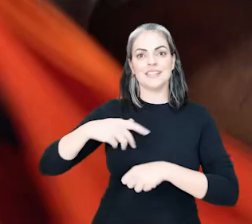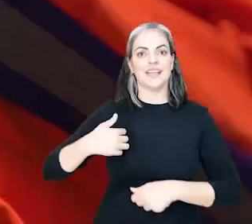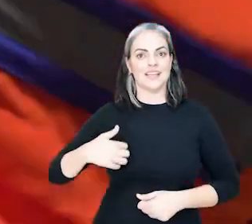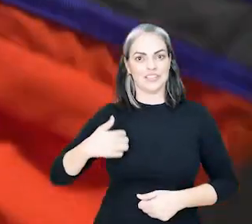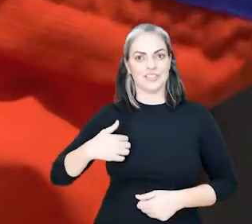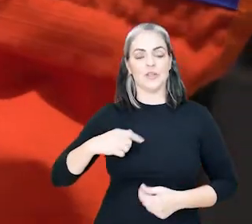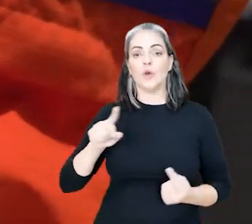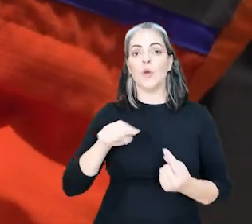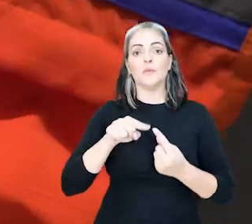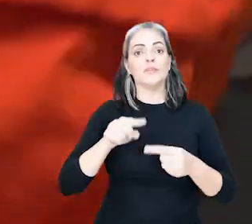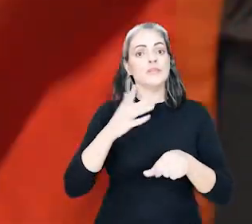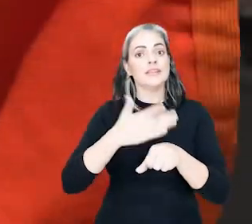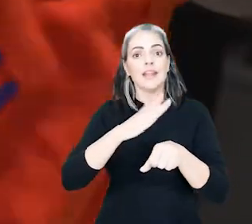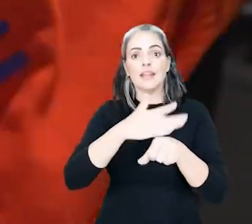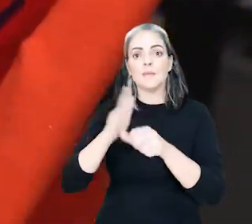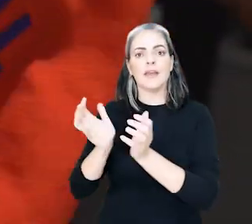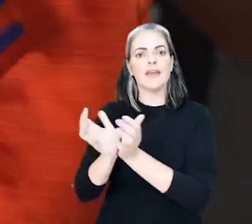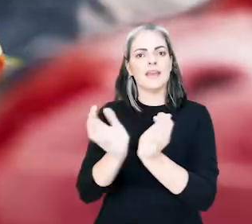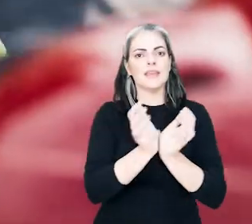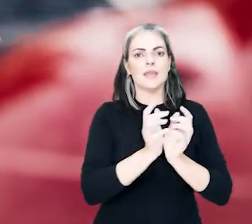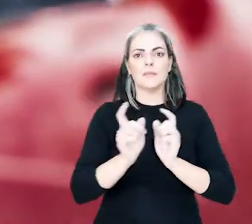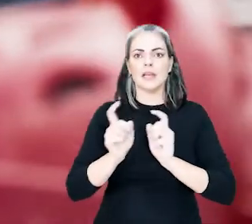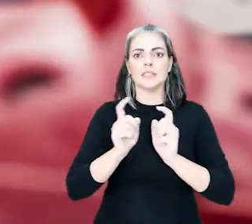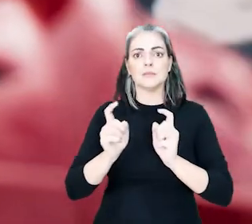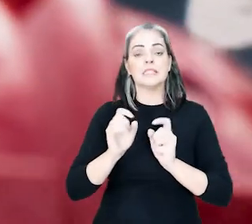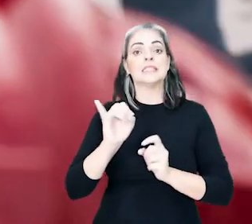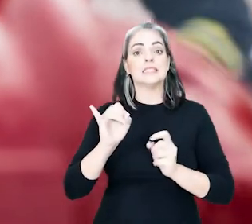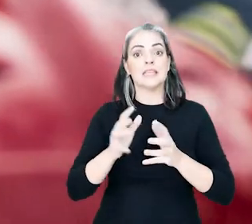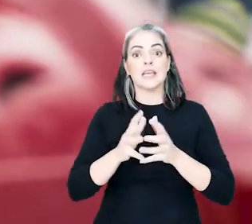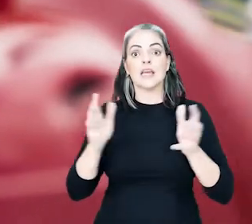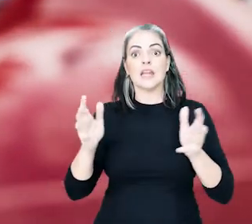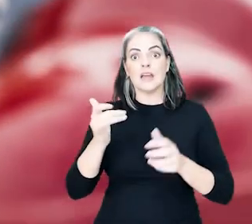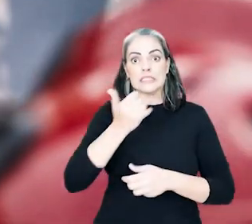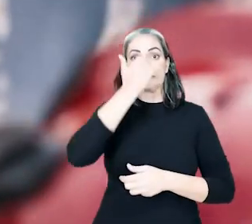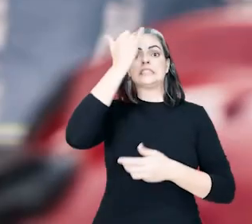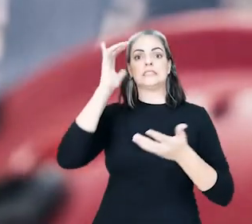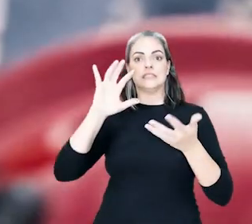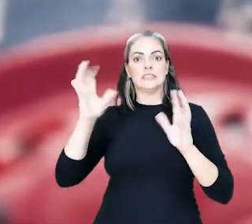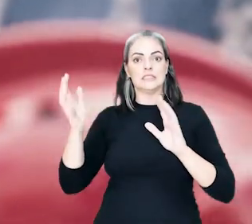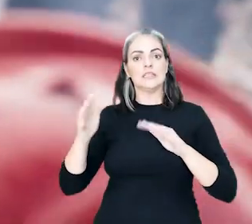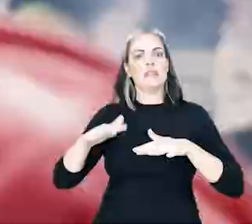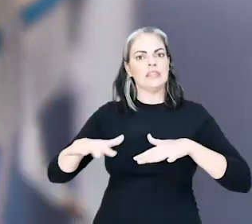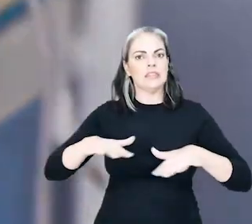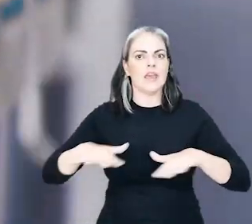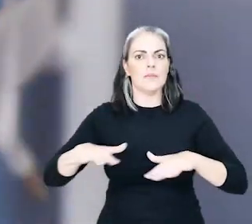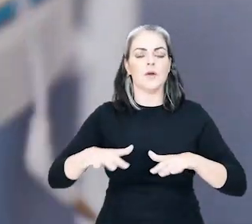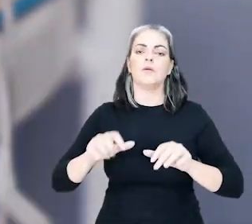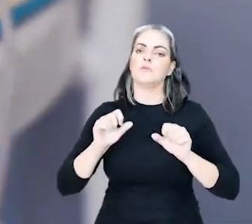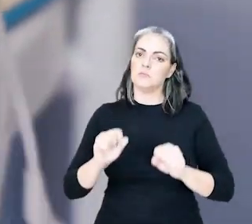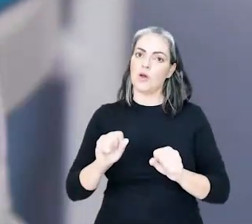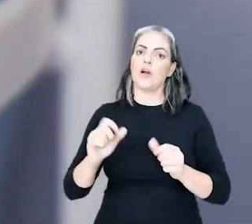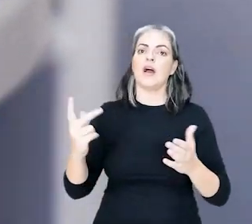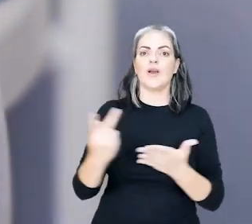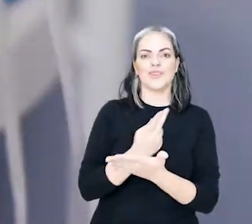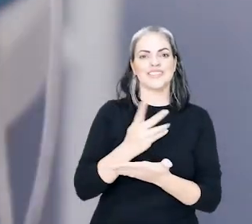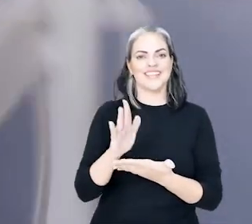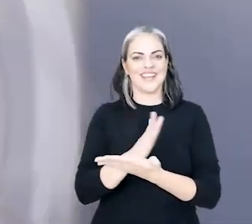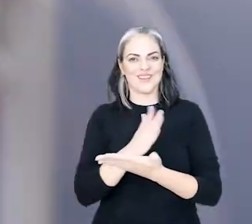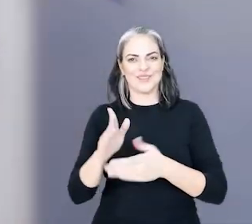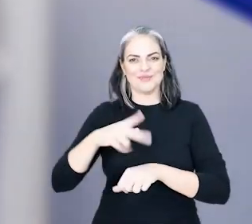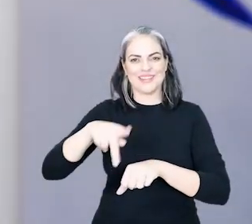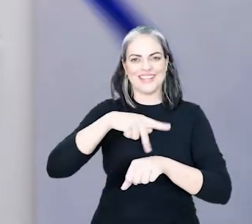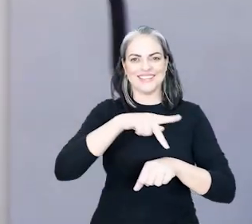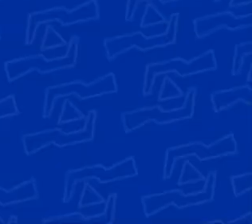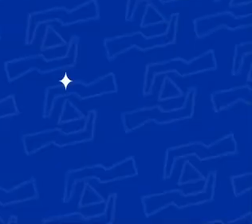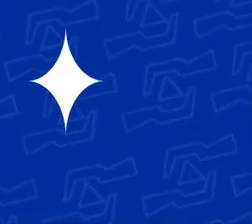que objetivava treinamento de equipes para a gestão de um grande desastre de terremoto, algo que pode acontecer em